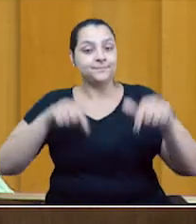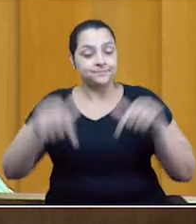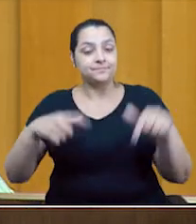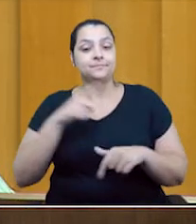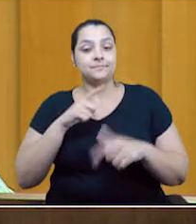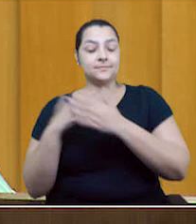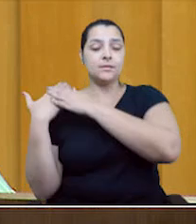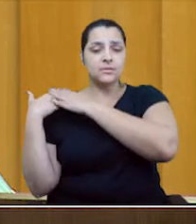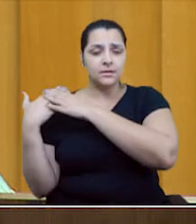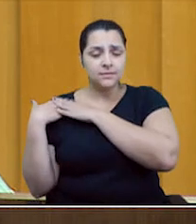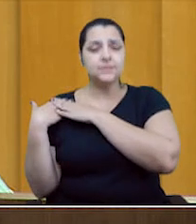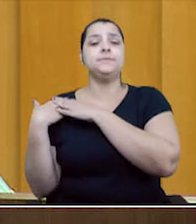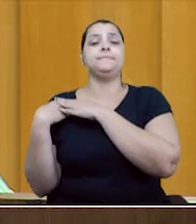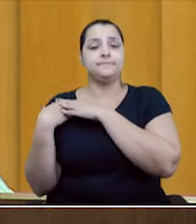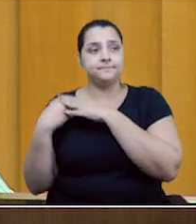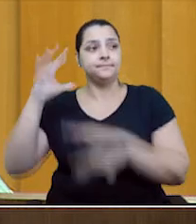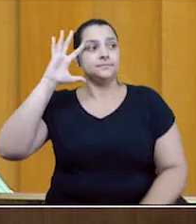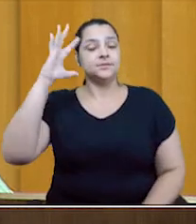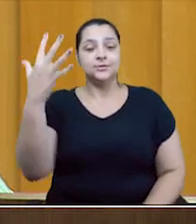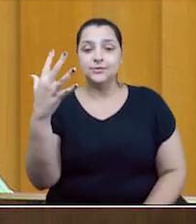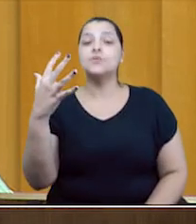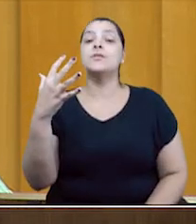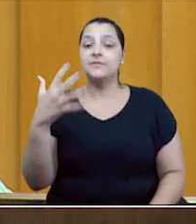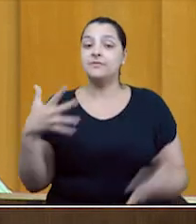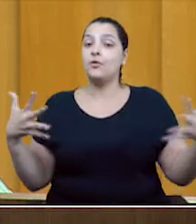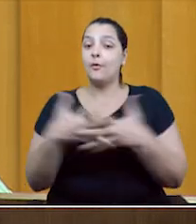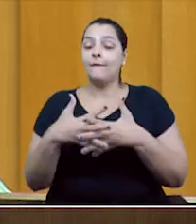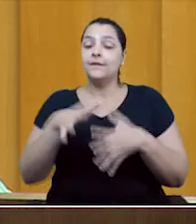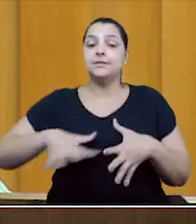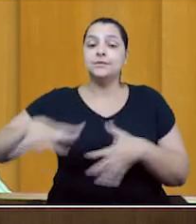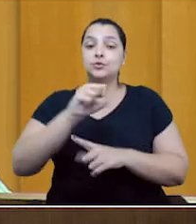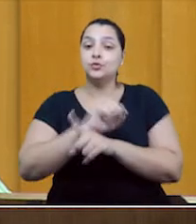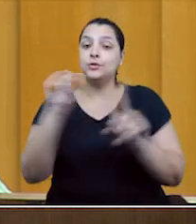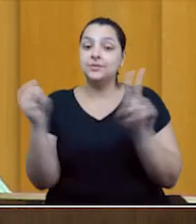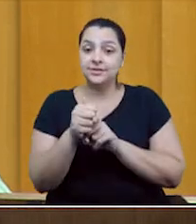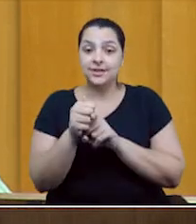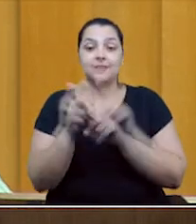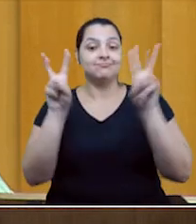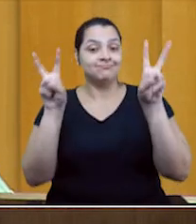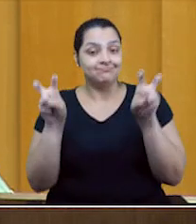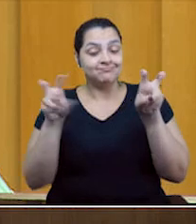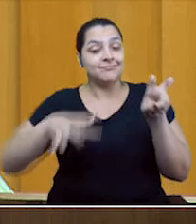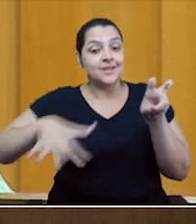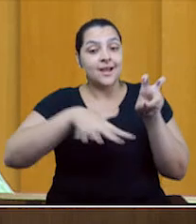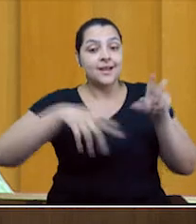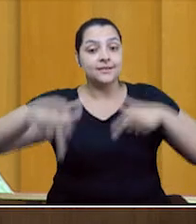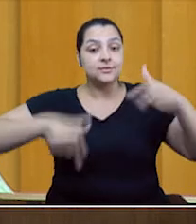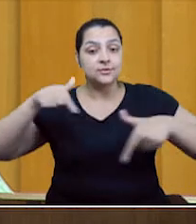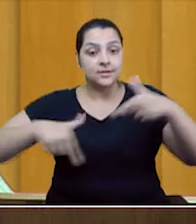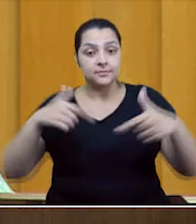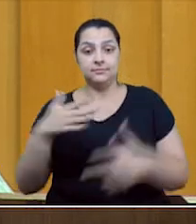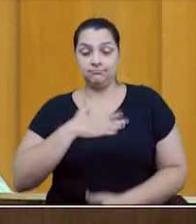na pacificação de conflitos sociais envolvendo capital e trabalho. Na minha concepção,